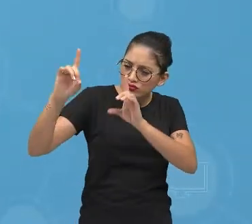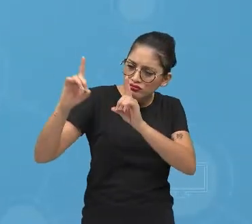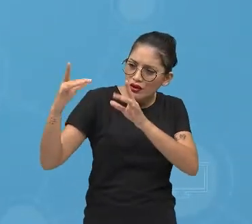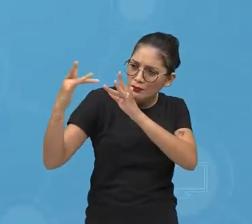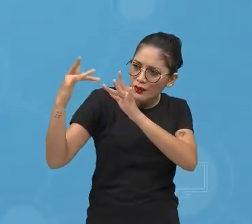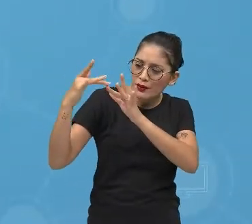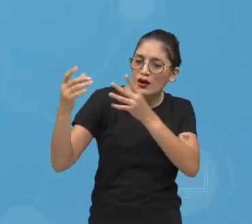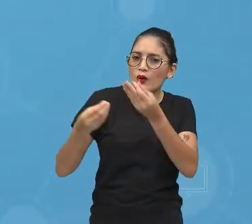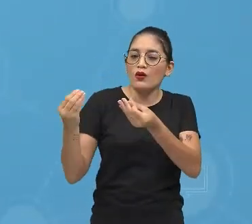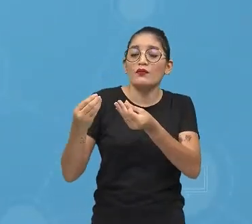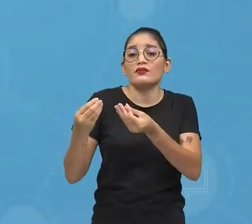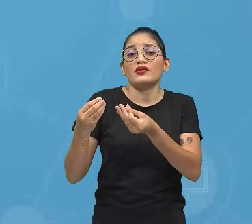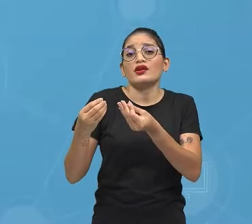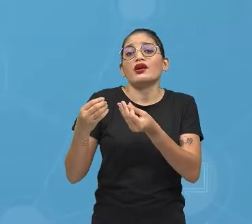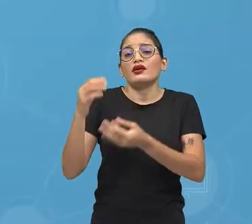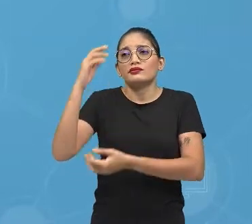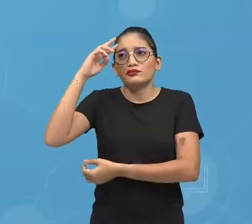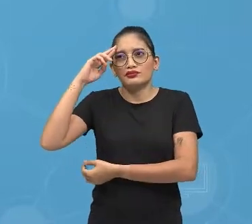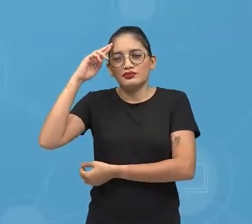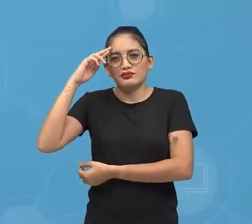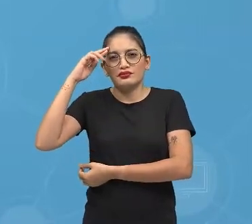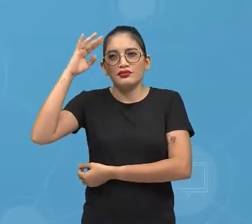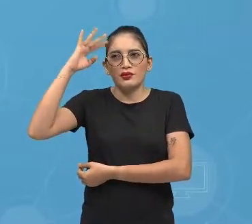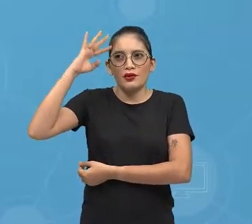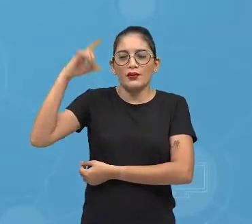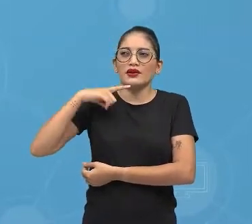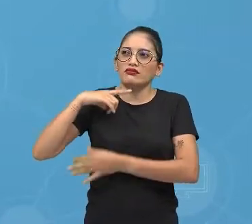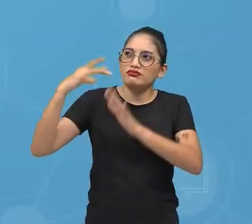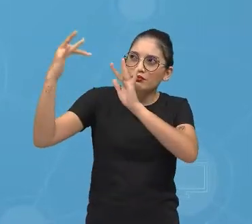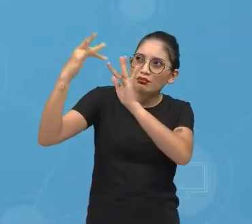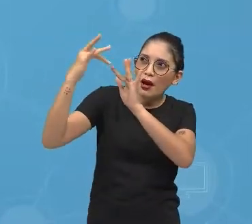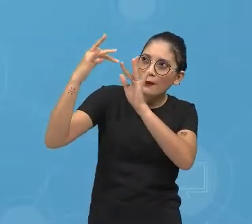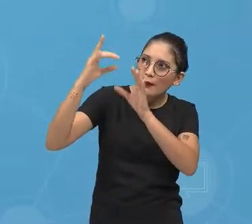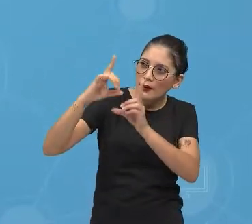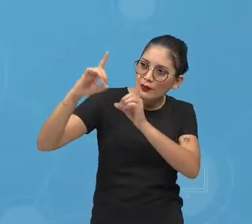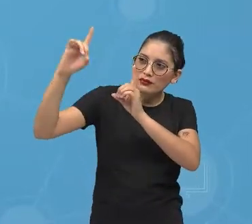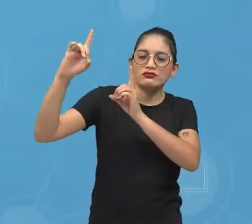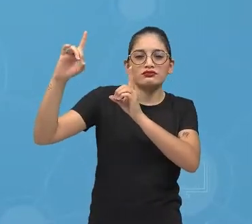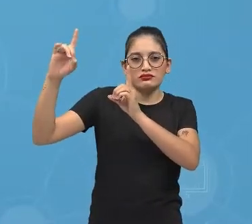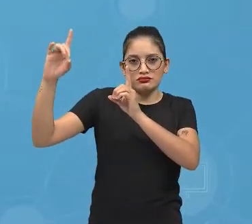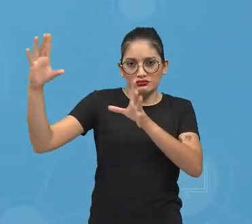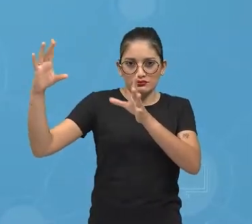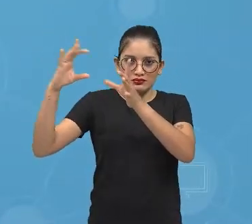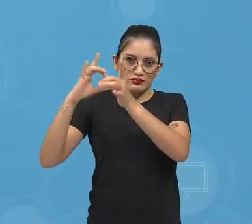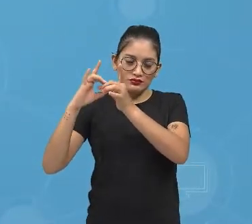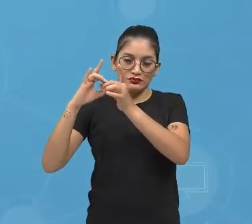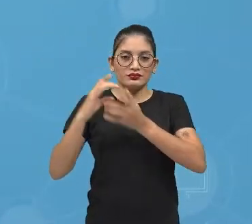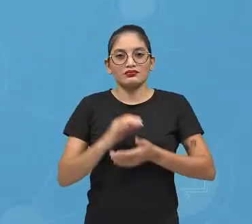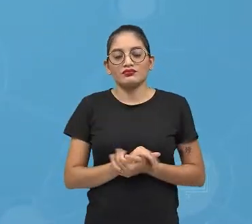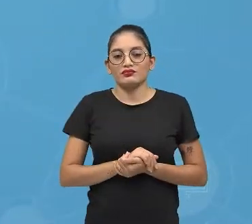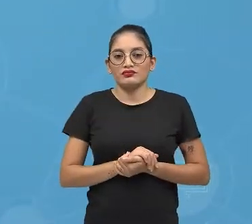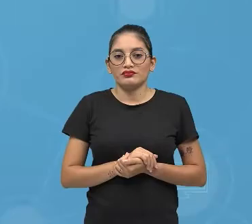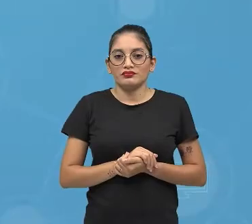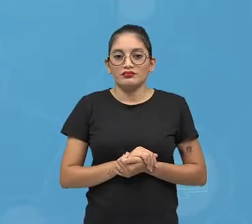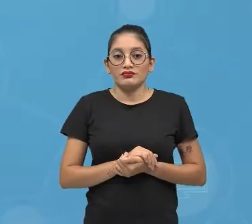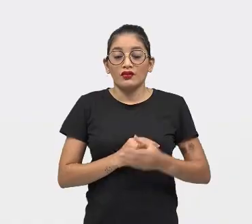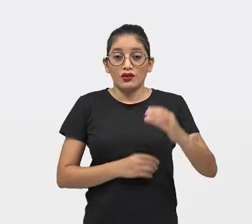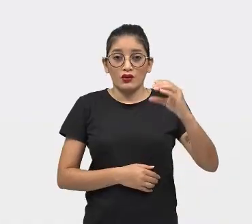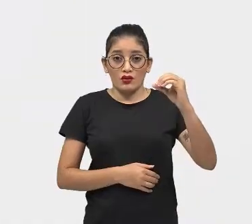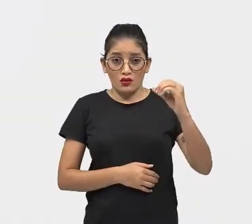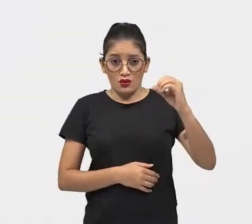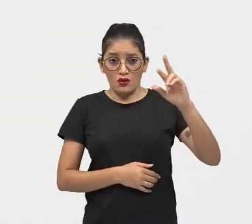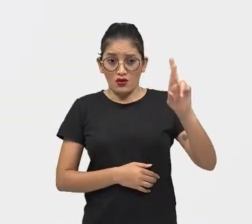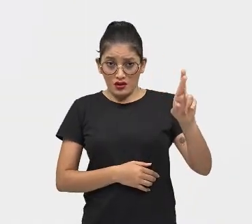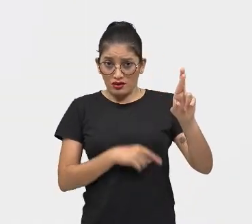através da meditação, para se ligar com a divindade, certo? Então vamos lá. No Ocidente